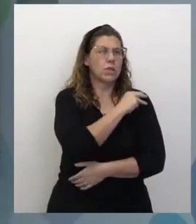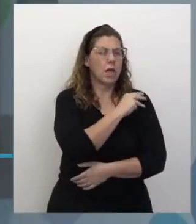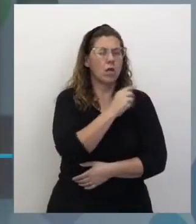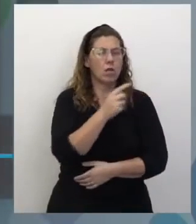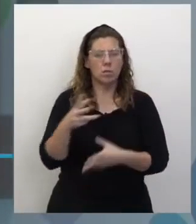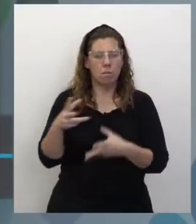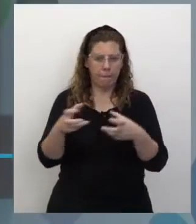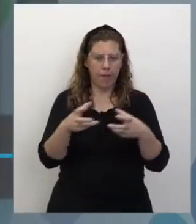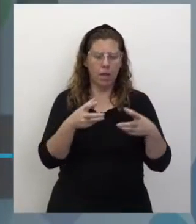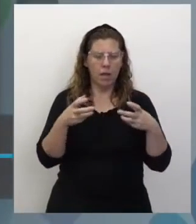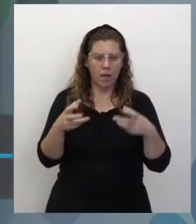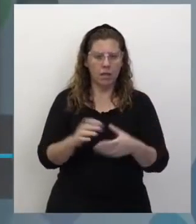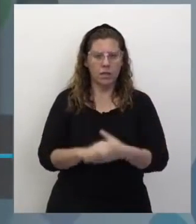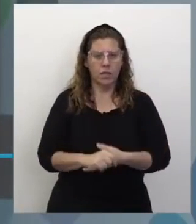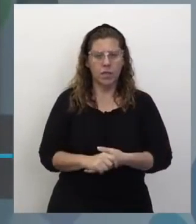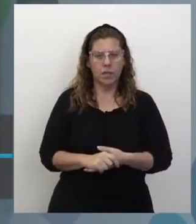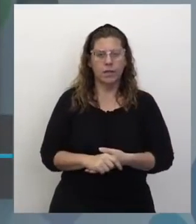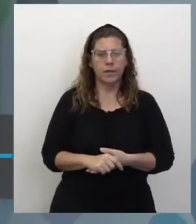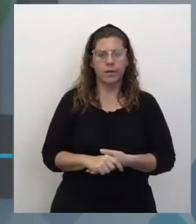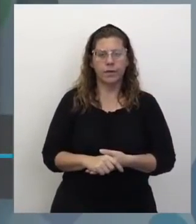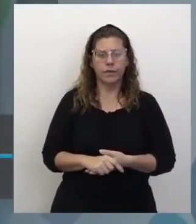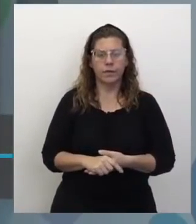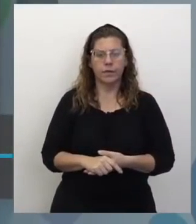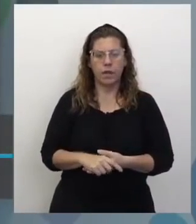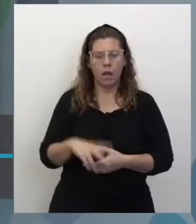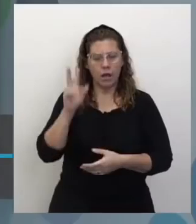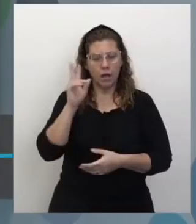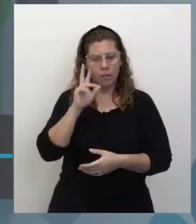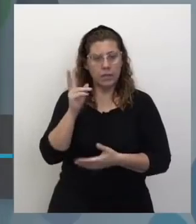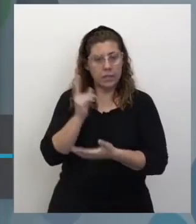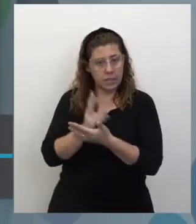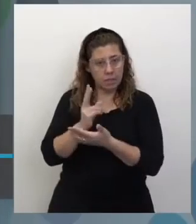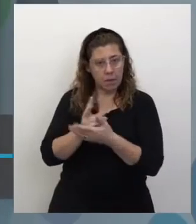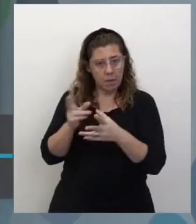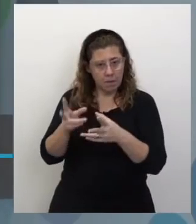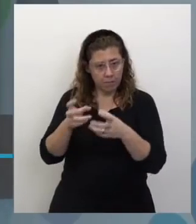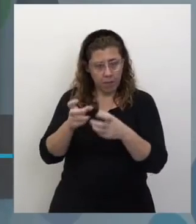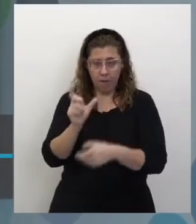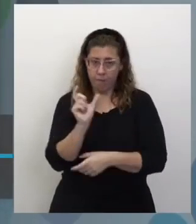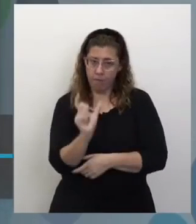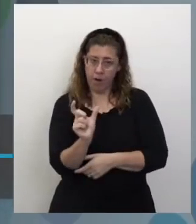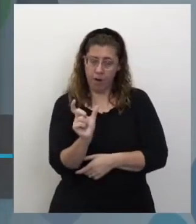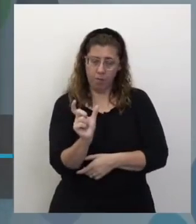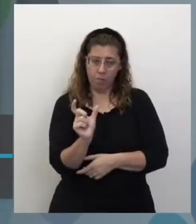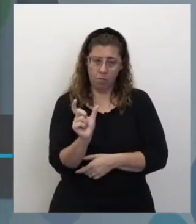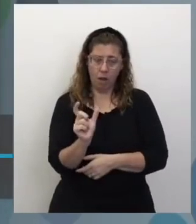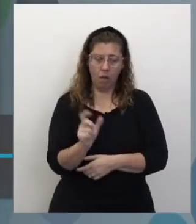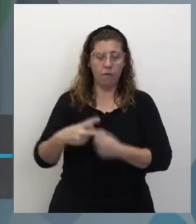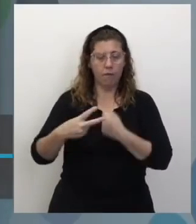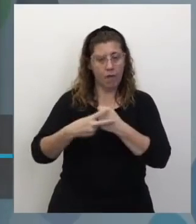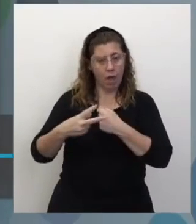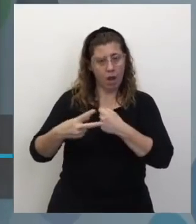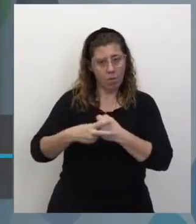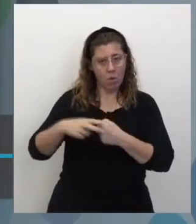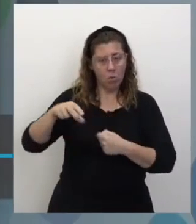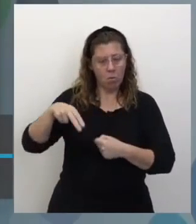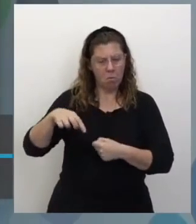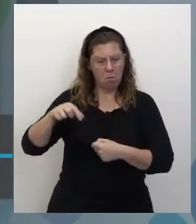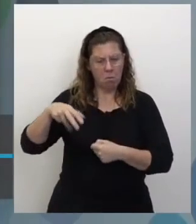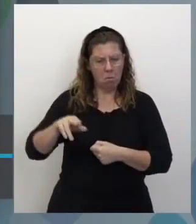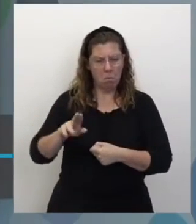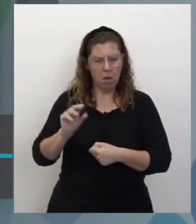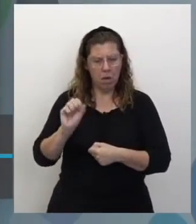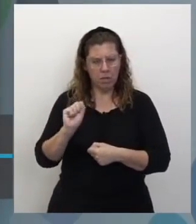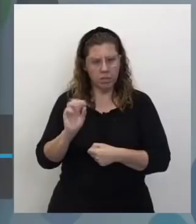primeiro isso. Também, né? Também. Tem um pouquinho ali. Então, lembrando assim, toda vez que você vir o verbo must, vocês têm ali, então,